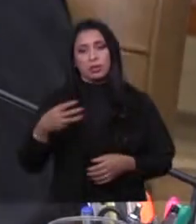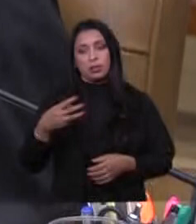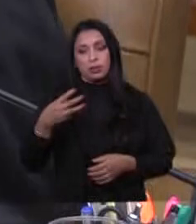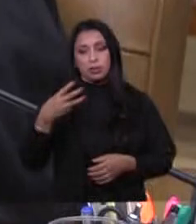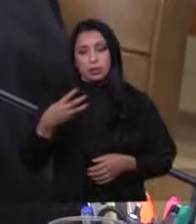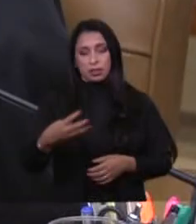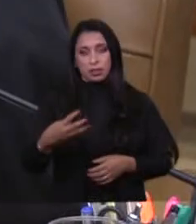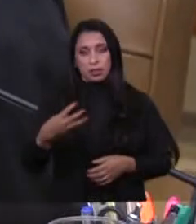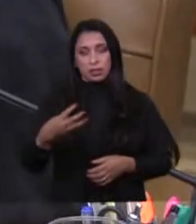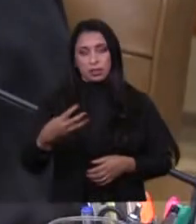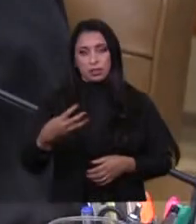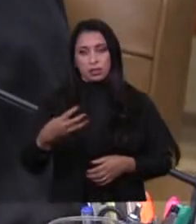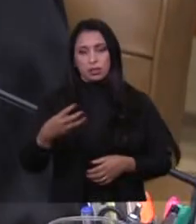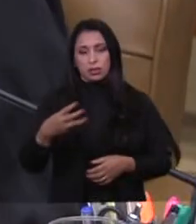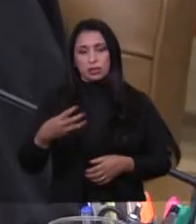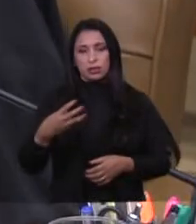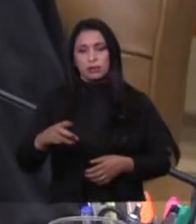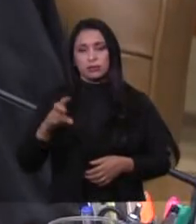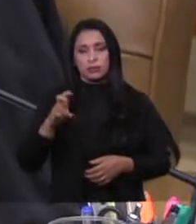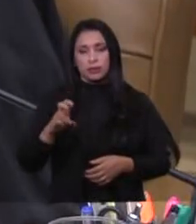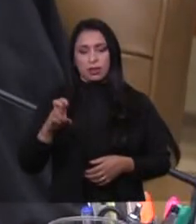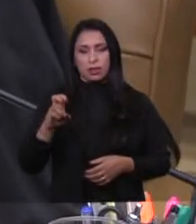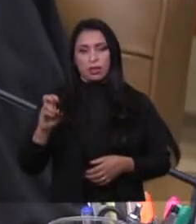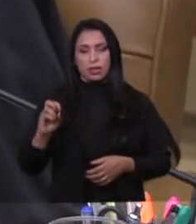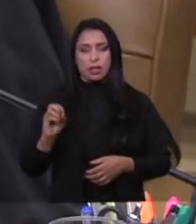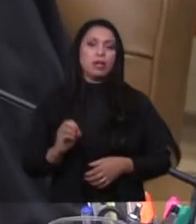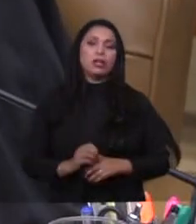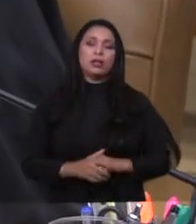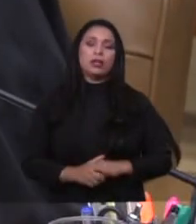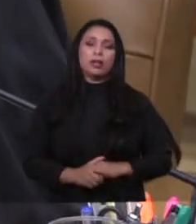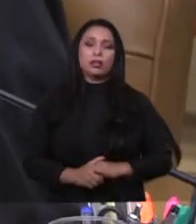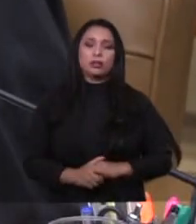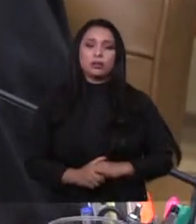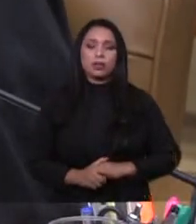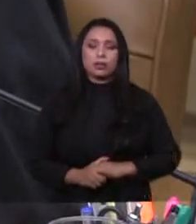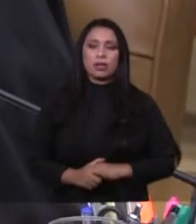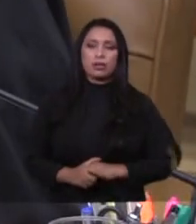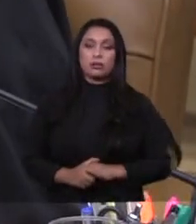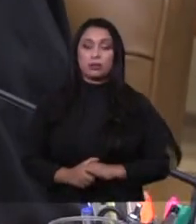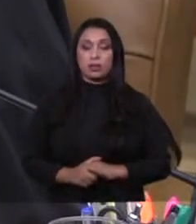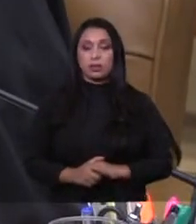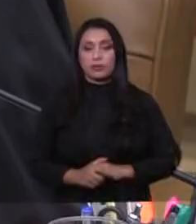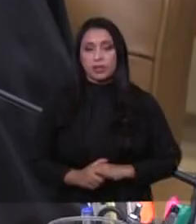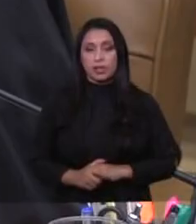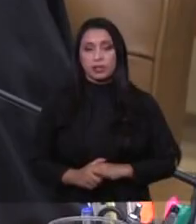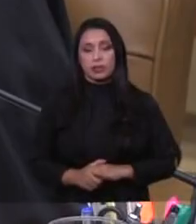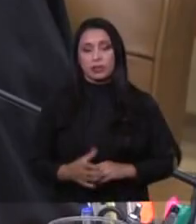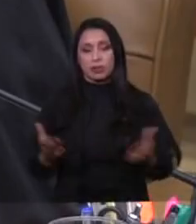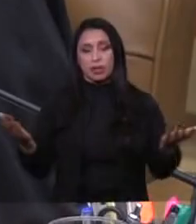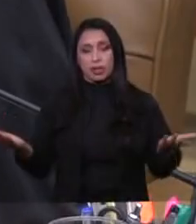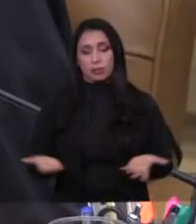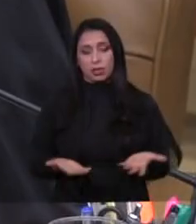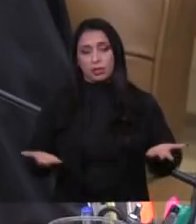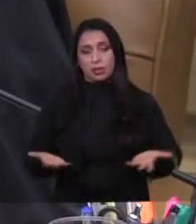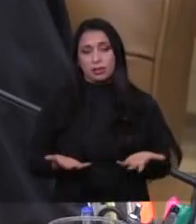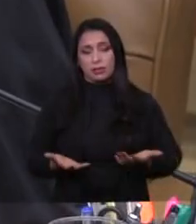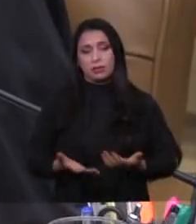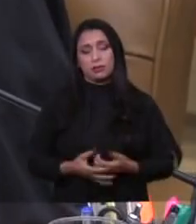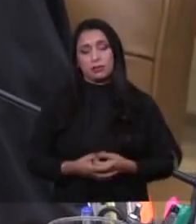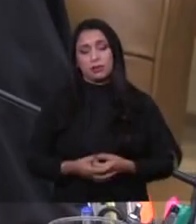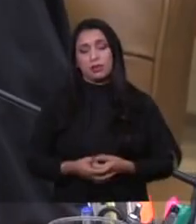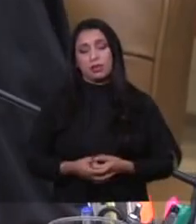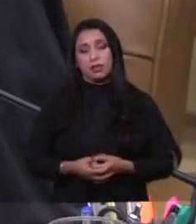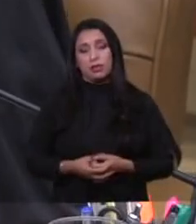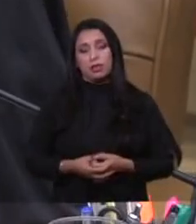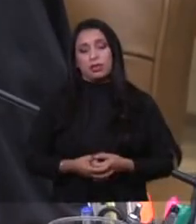359-M do Código Penal, que trata do delito de golpe de Estado, cujo dispositivo assim